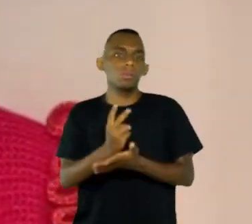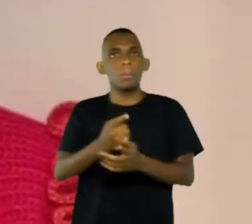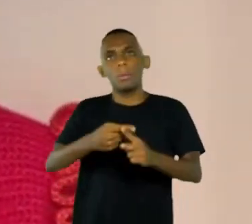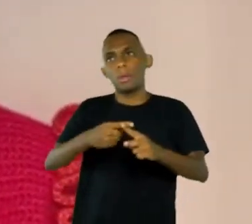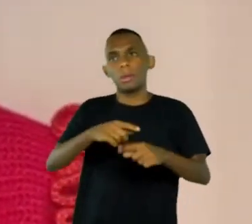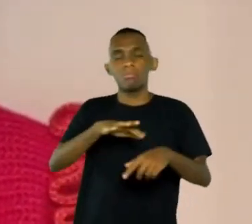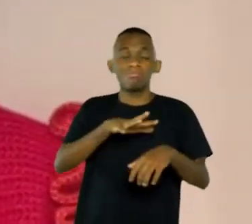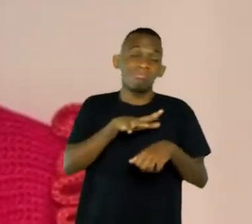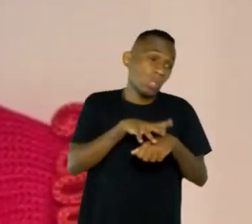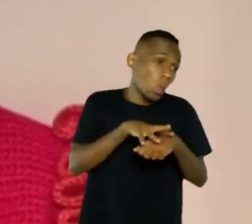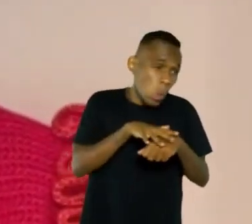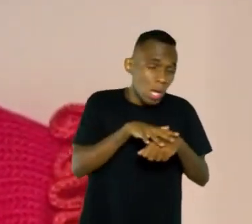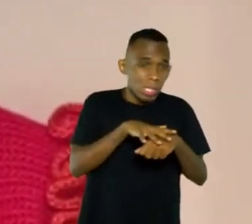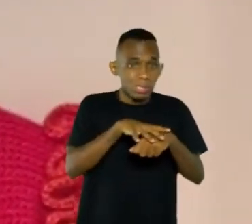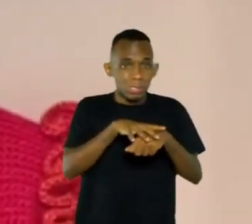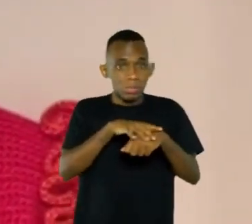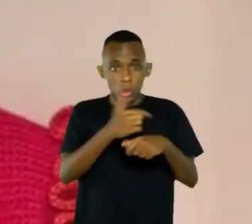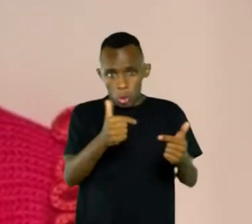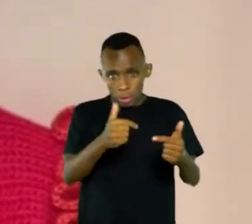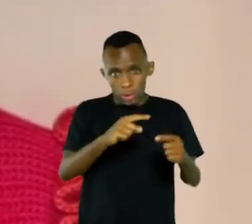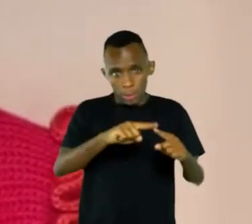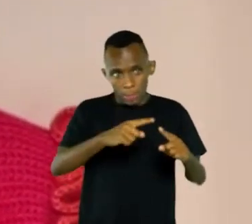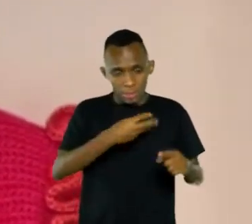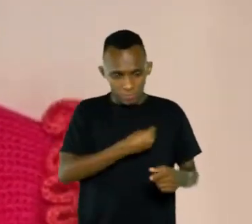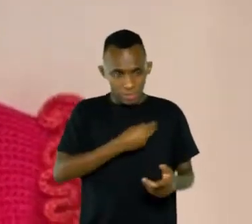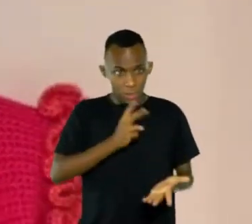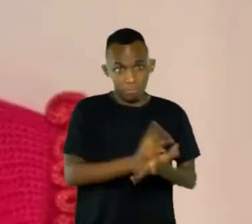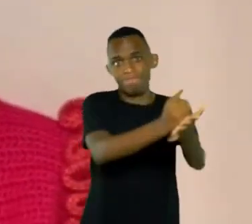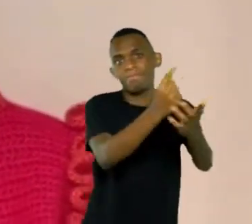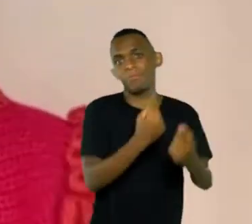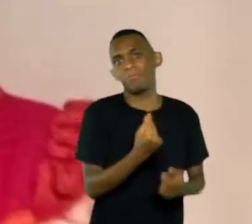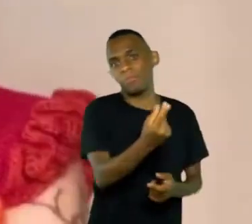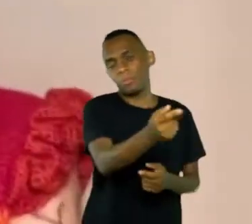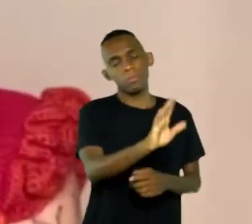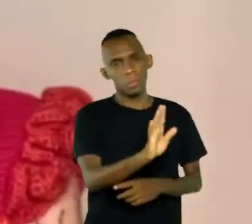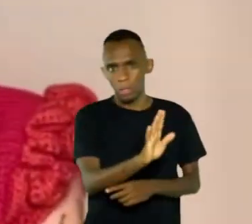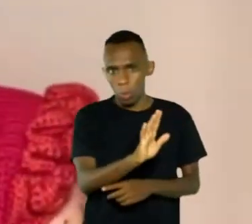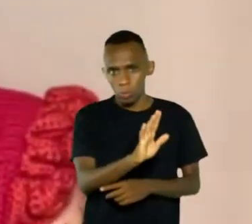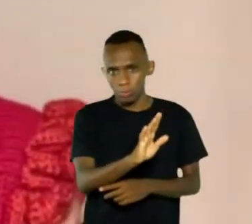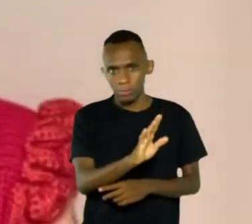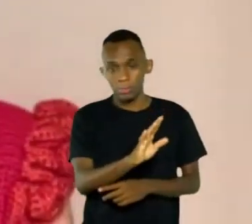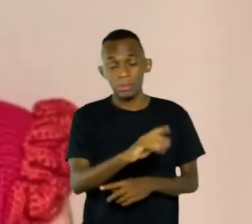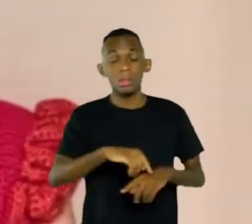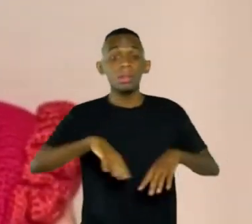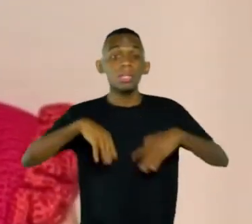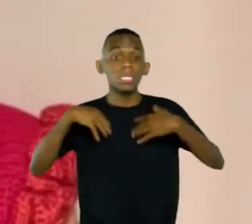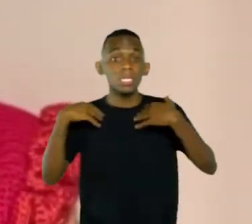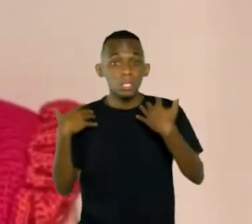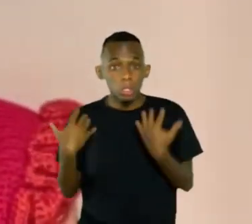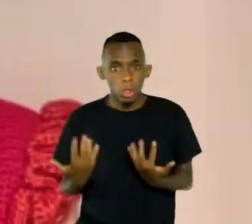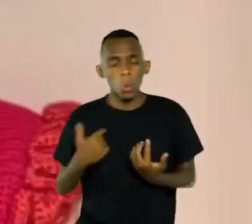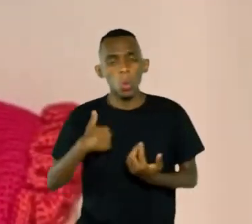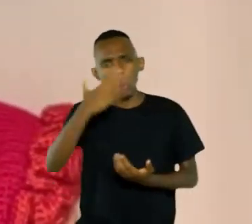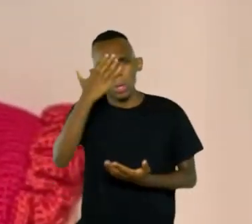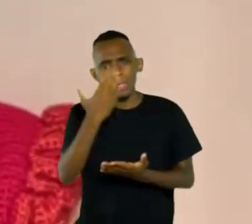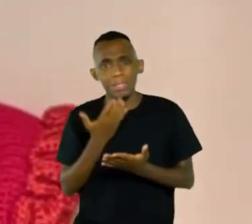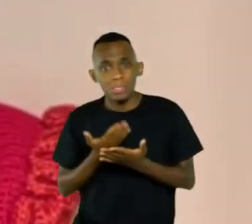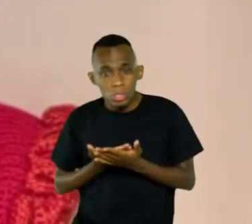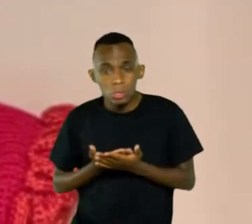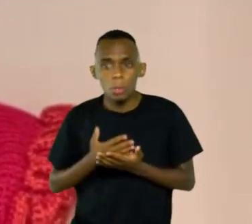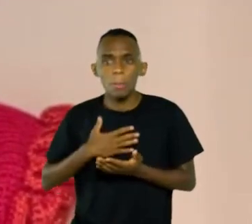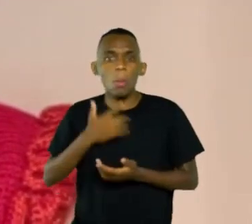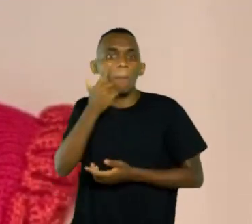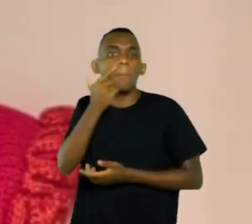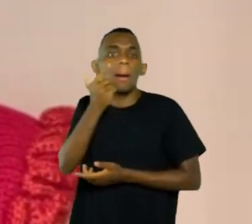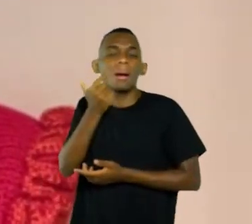vou viver eternamente? Não. A boa notícia é que não, né? Então, eu acho que meu pai